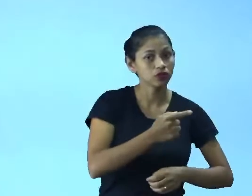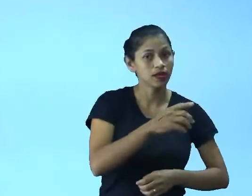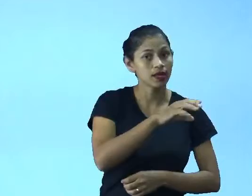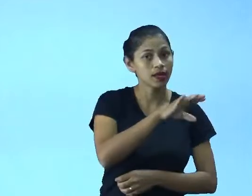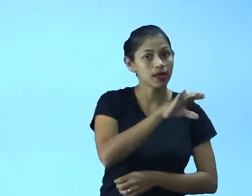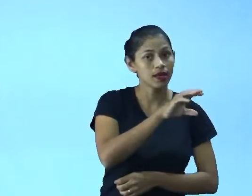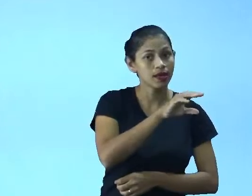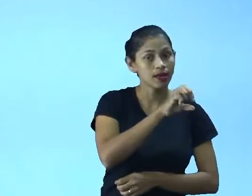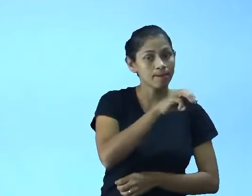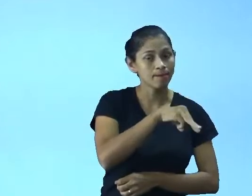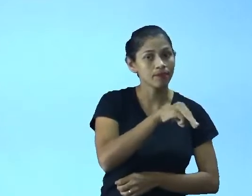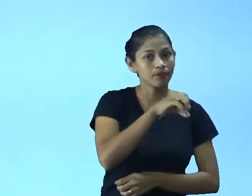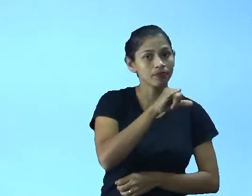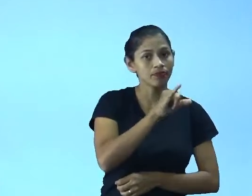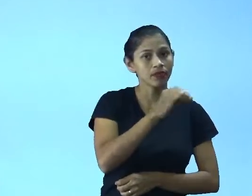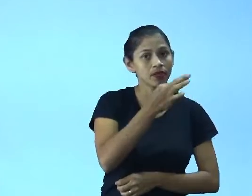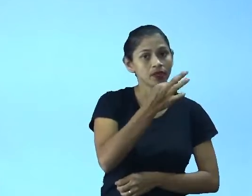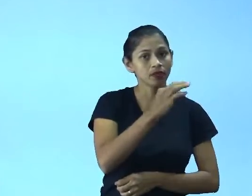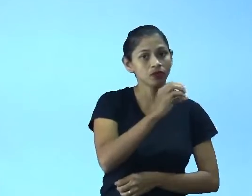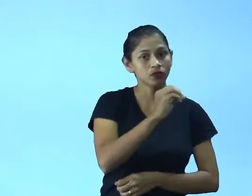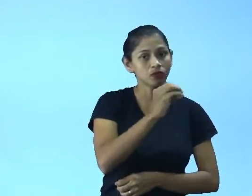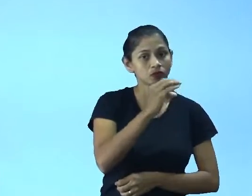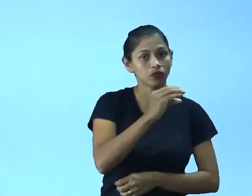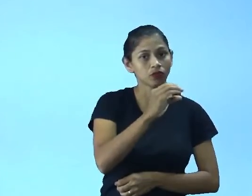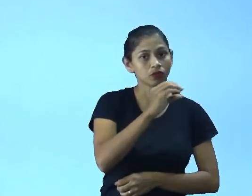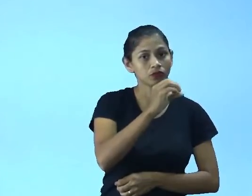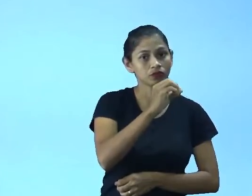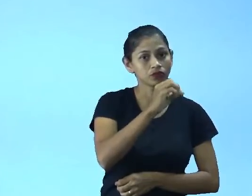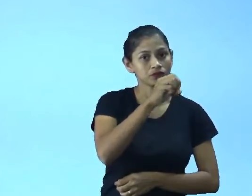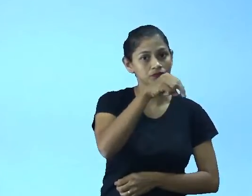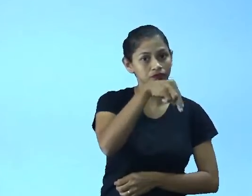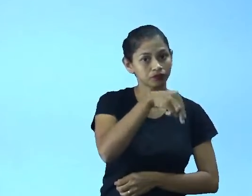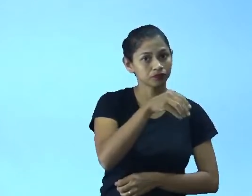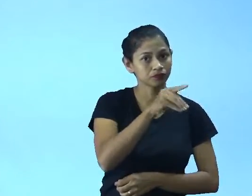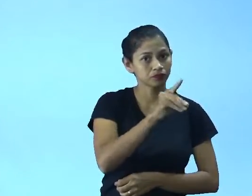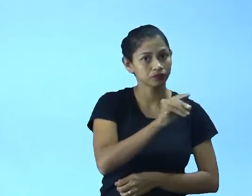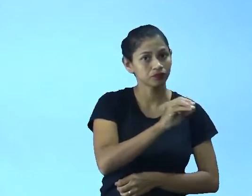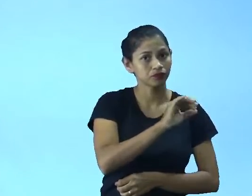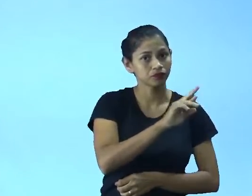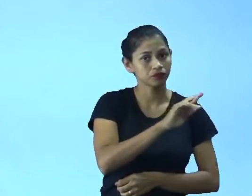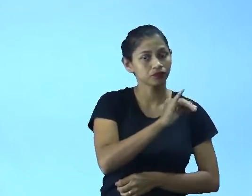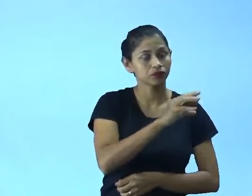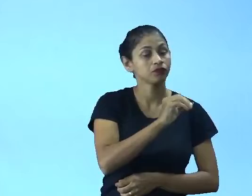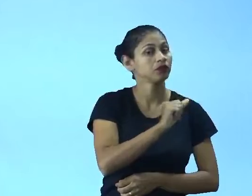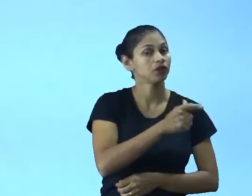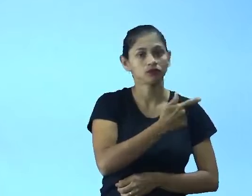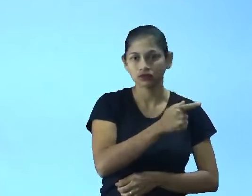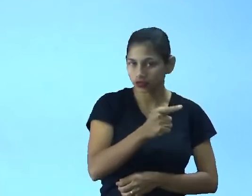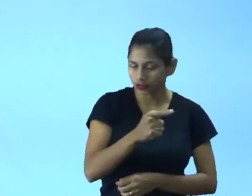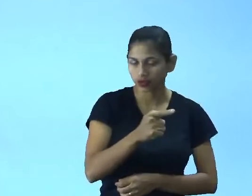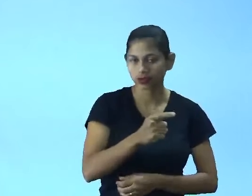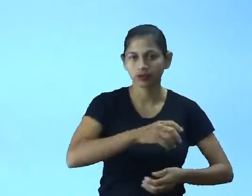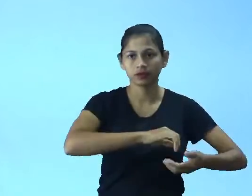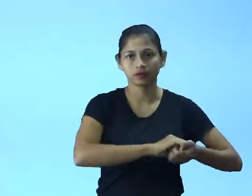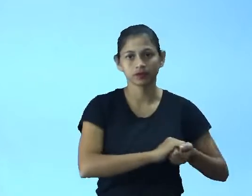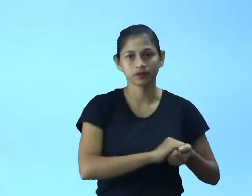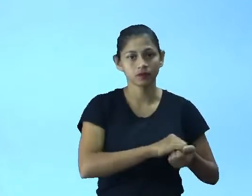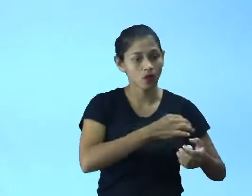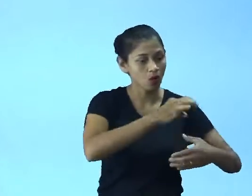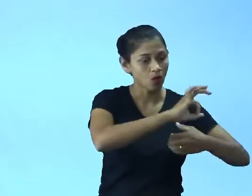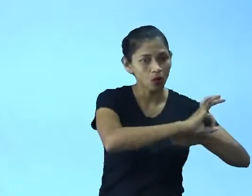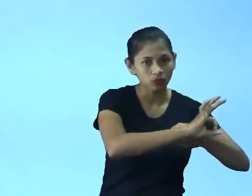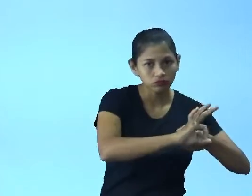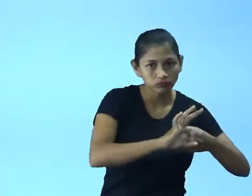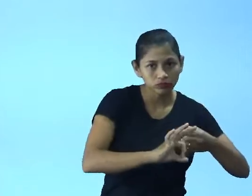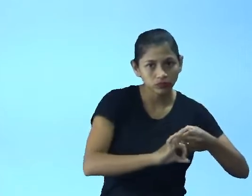é uma mitocôndria? A mitocôndria ela faz parte das organelas celulares, né, que são compartimentos que estão organizados, que cada um tem